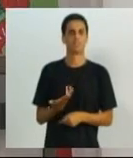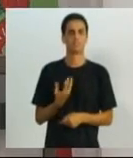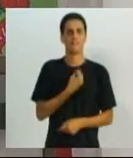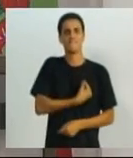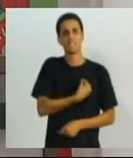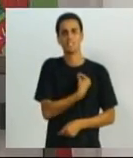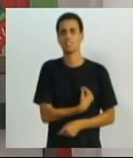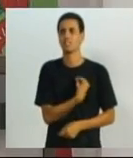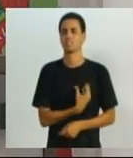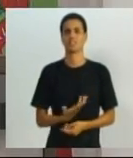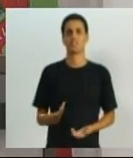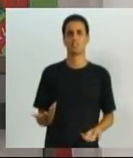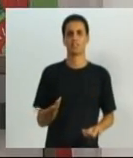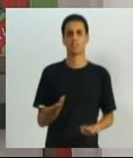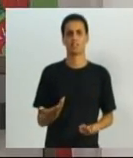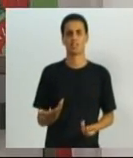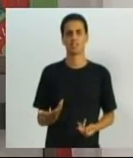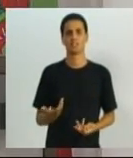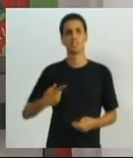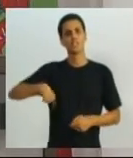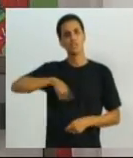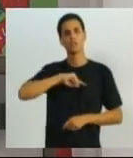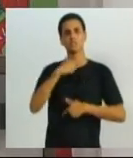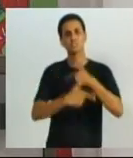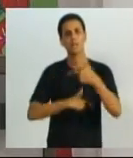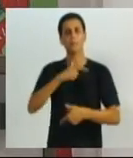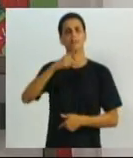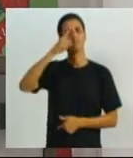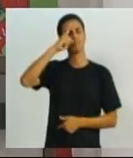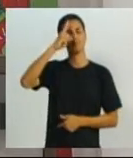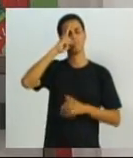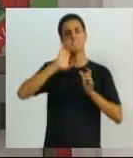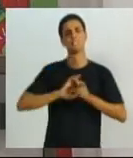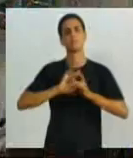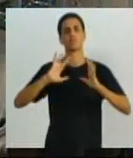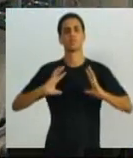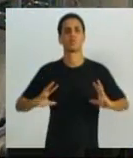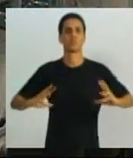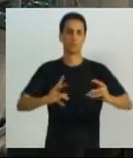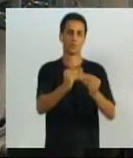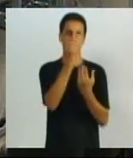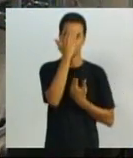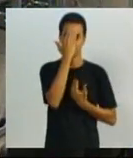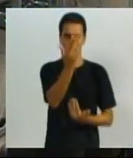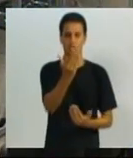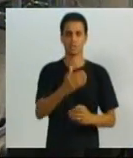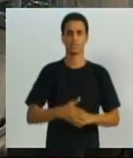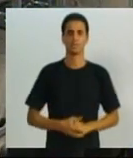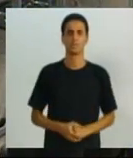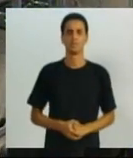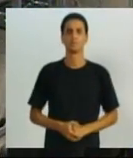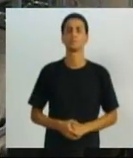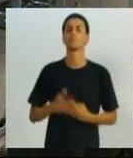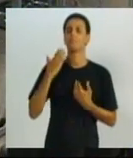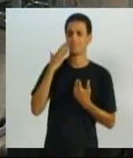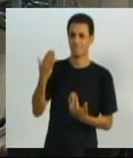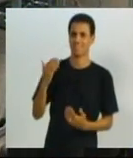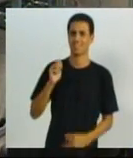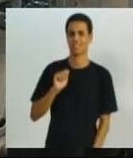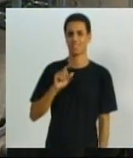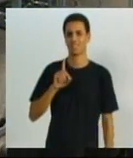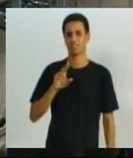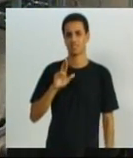vida, nosso trabalho no dia a dia à disposição de todos. Obrigado. Obrigado, vereador Adriano.